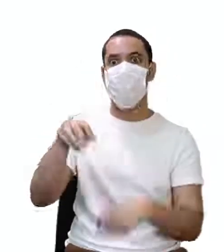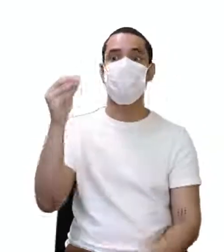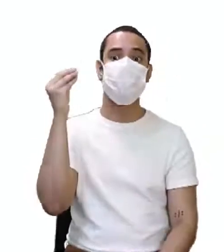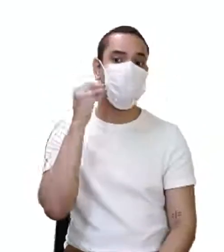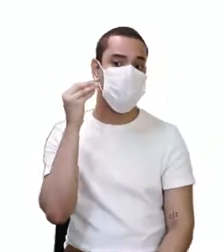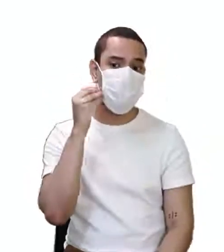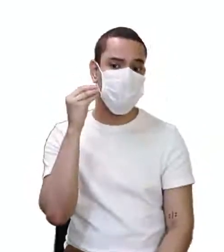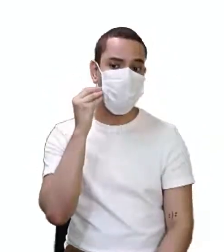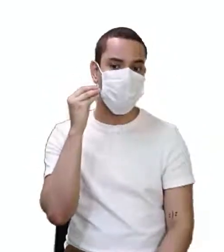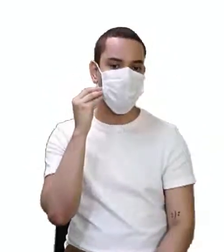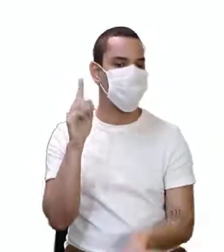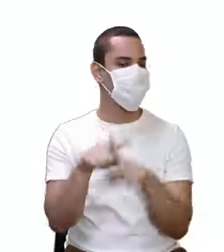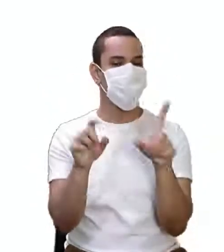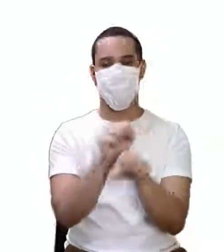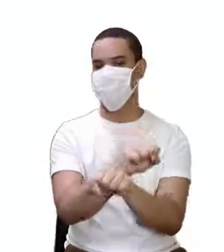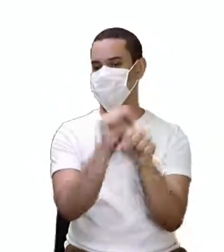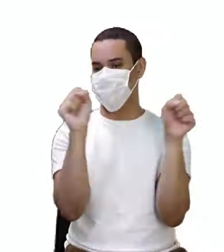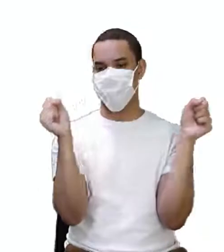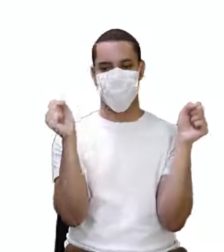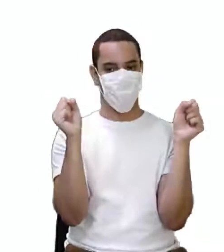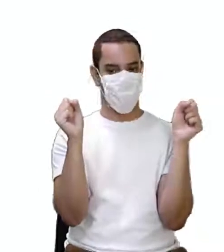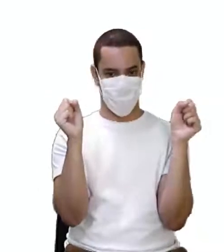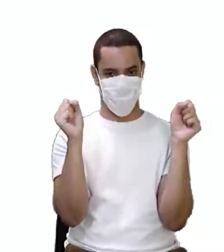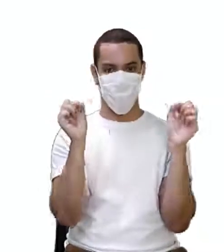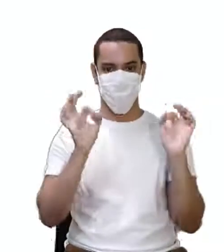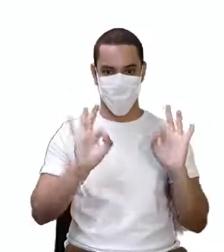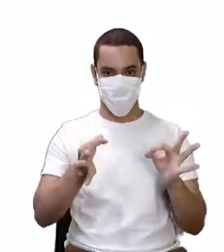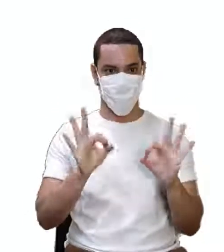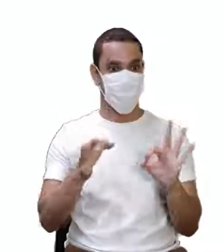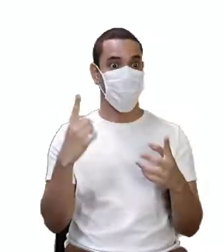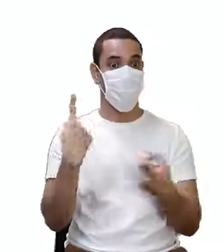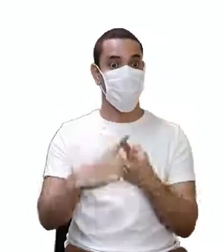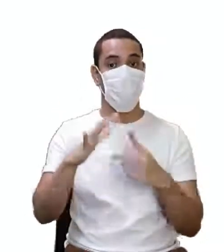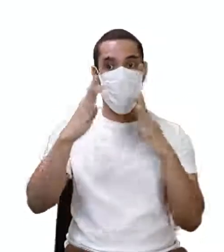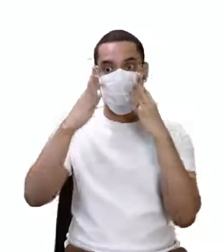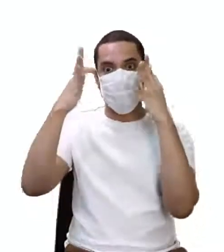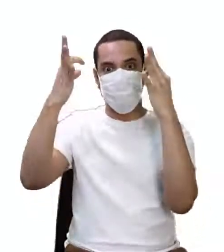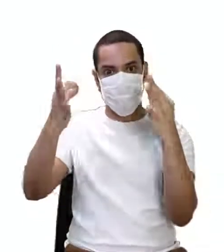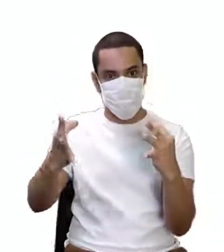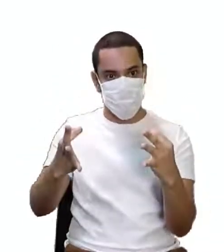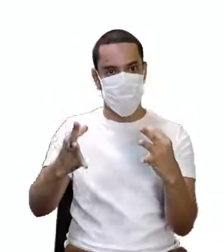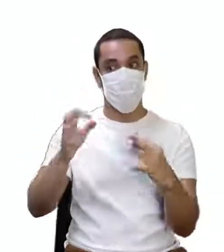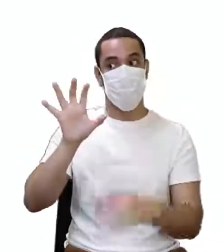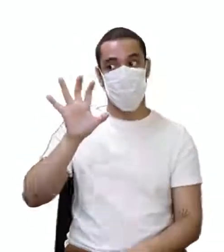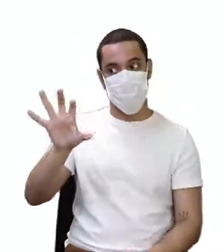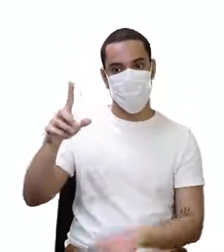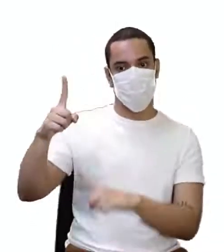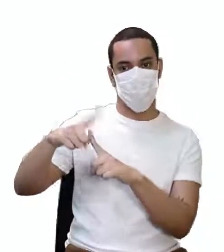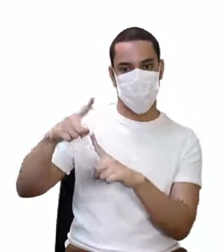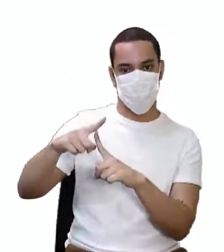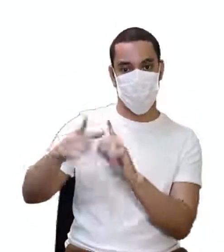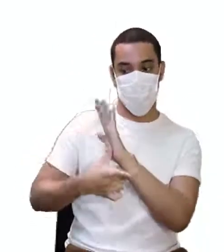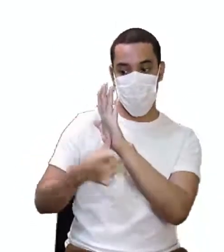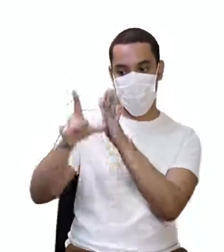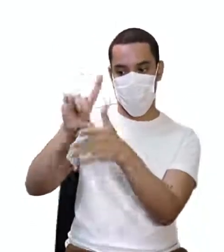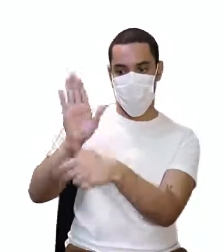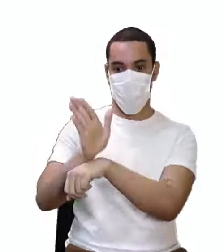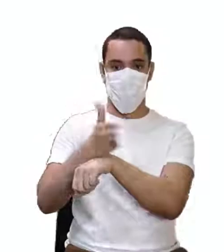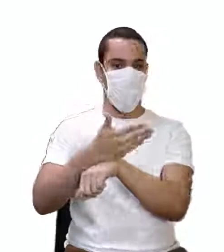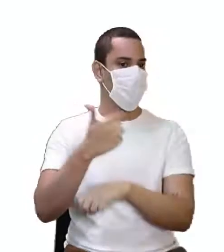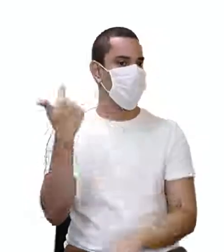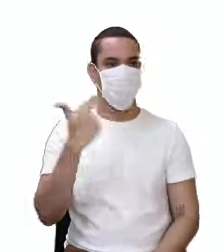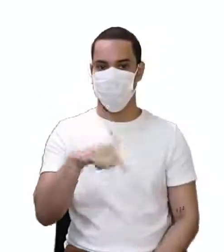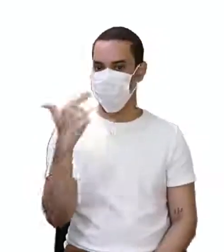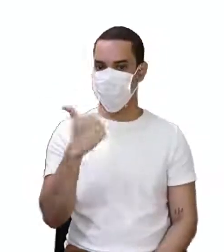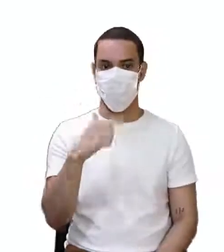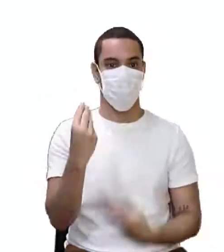tentar, mas não vai dar certo, tá? Não existe, presta atenção. Nesse tipo de isolamento, pré-acasalamento, não existe